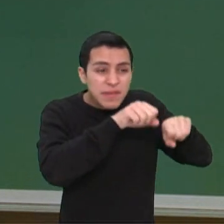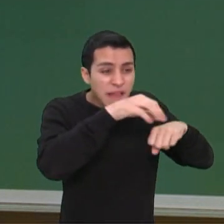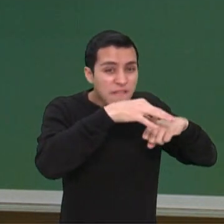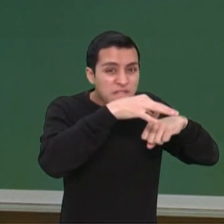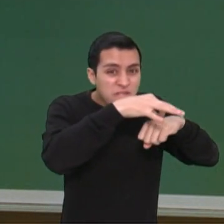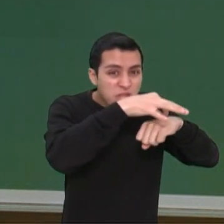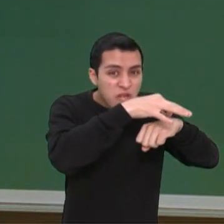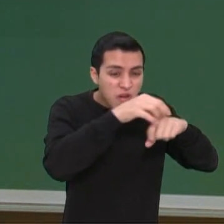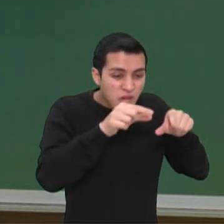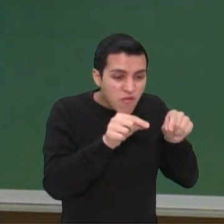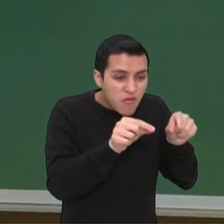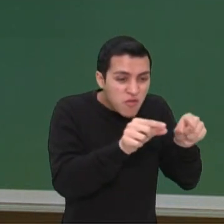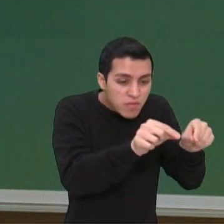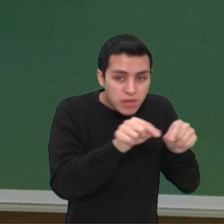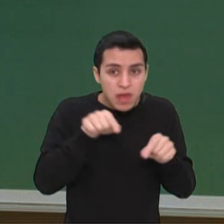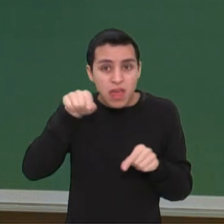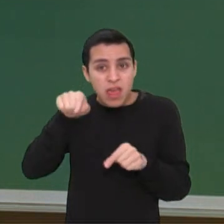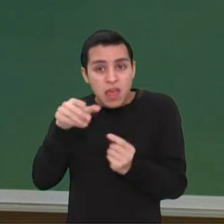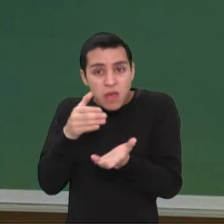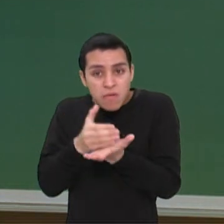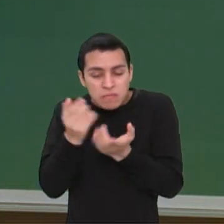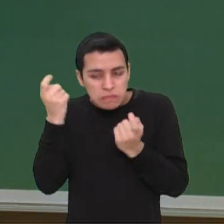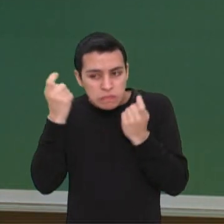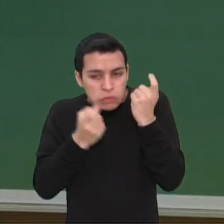começa a ficar mais preocupado, certo?